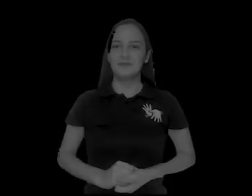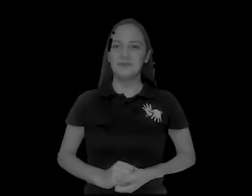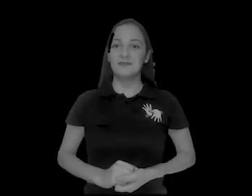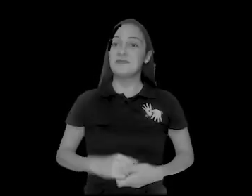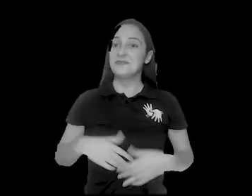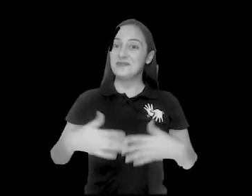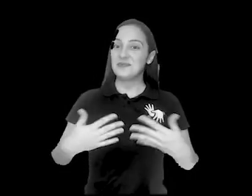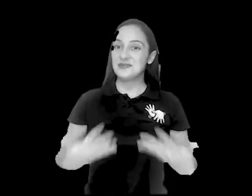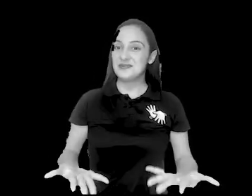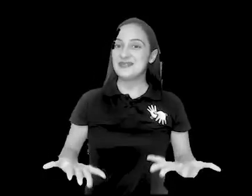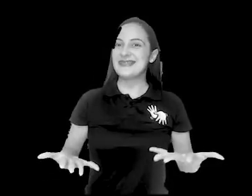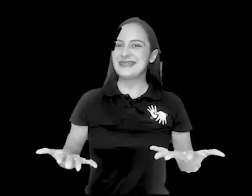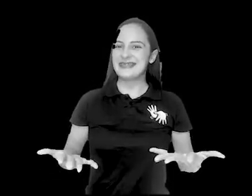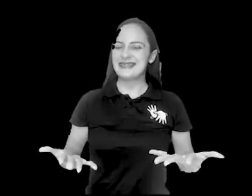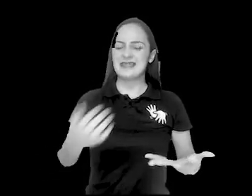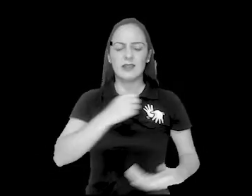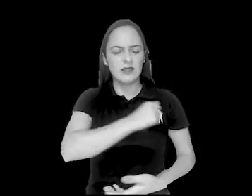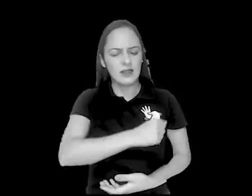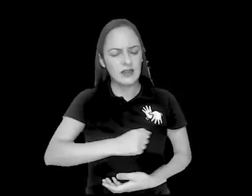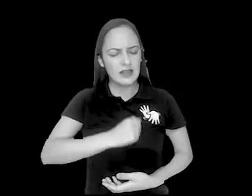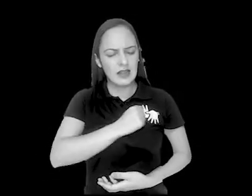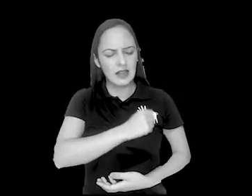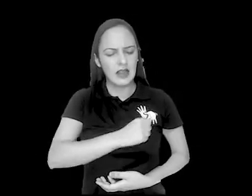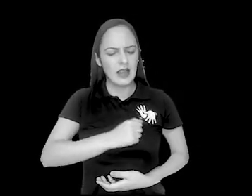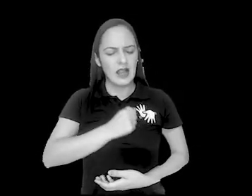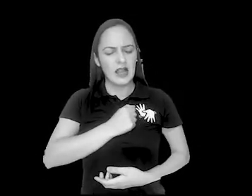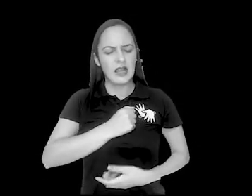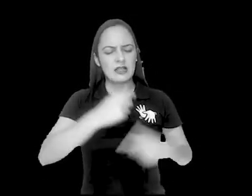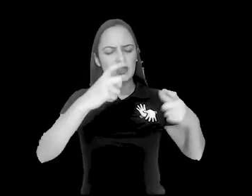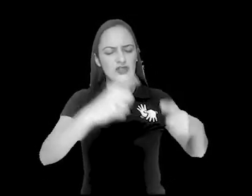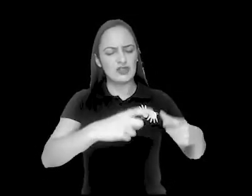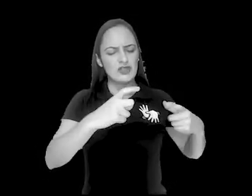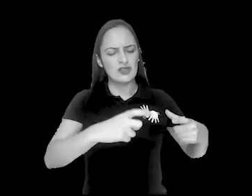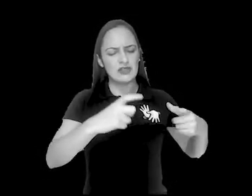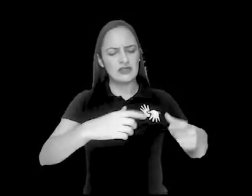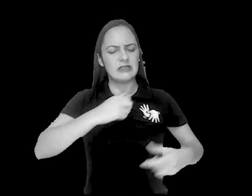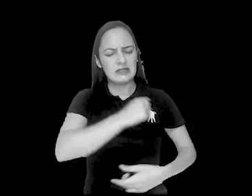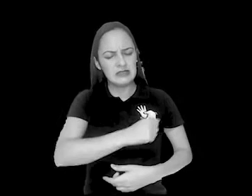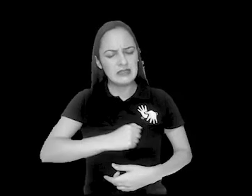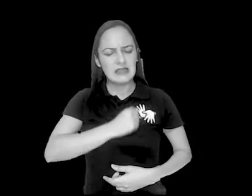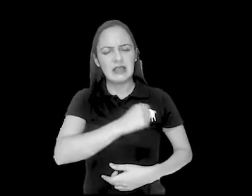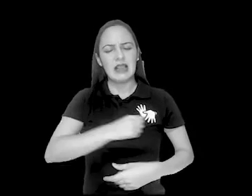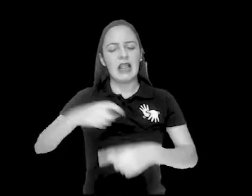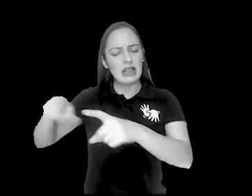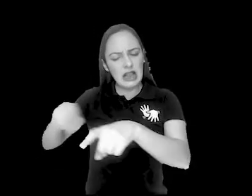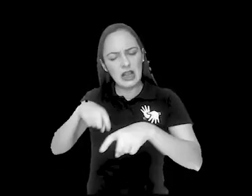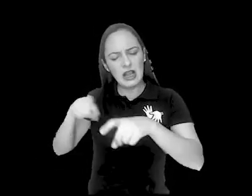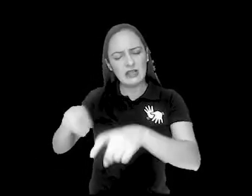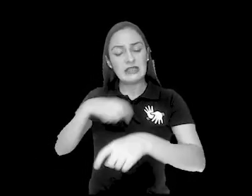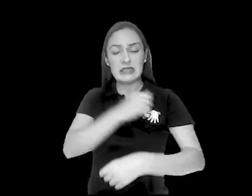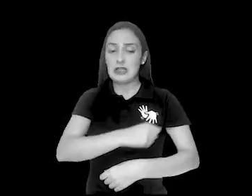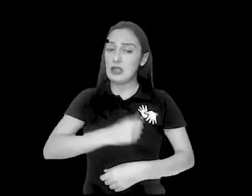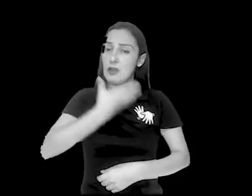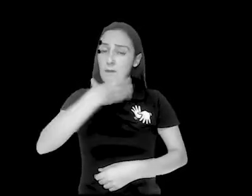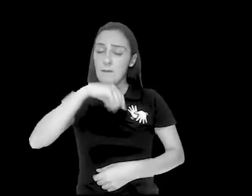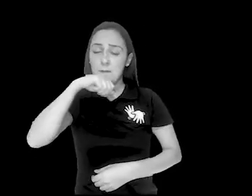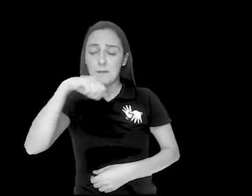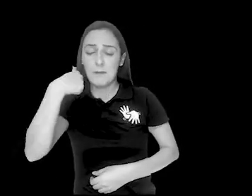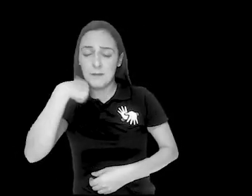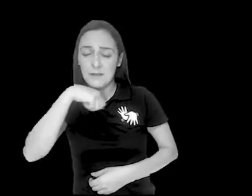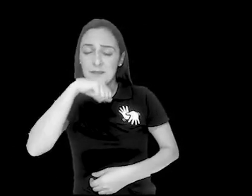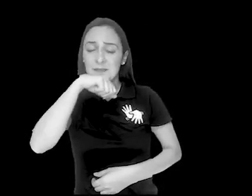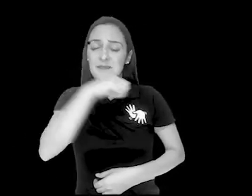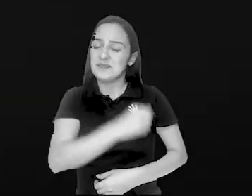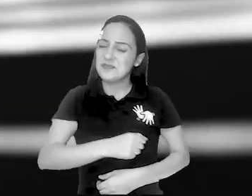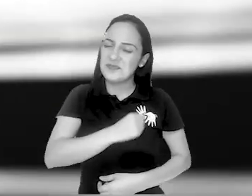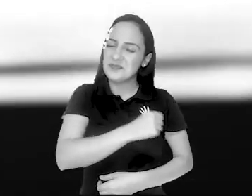É isso aí! Saudades da minha terra, saudades do meu sertão, saudades dos meus pais,